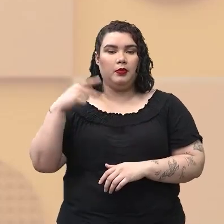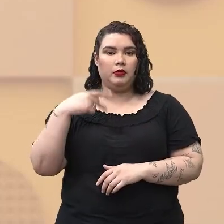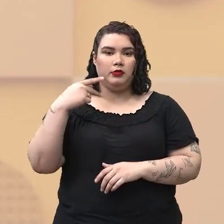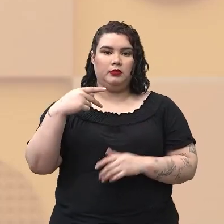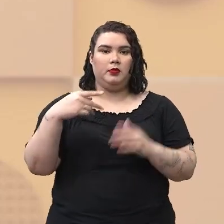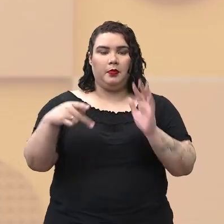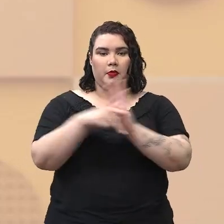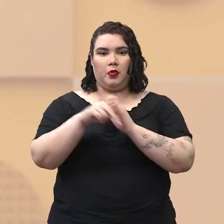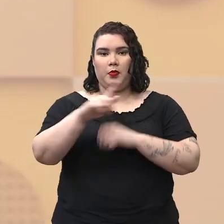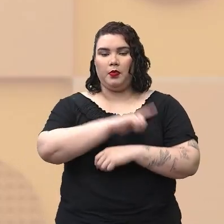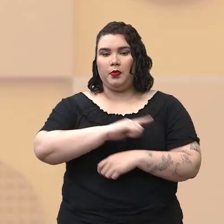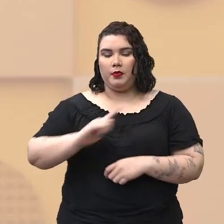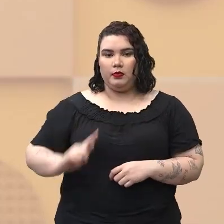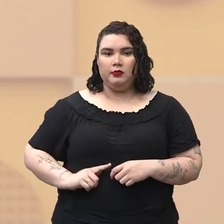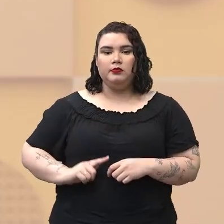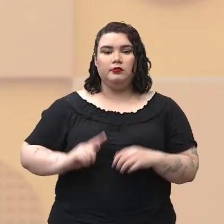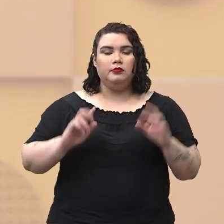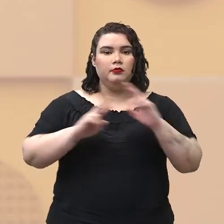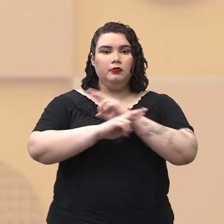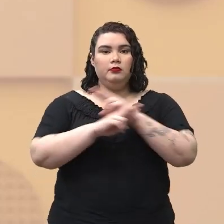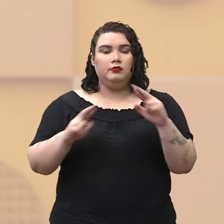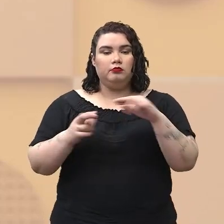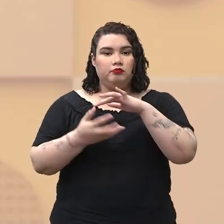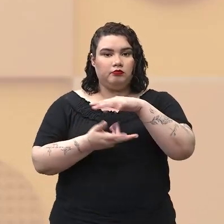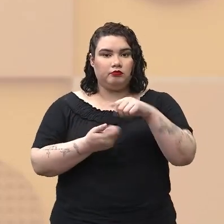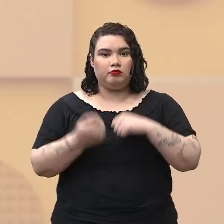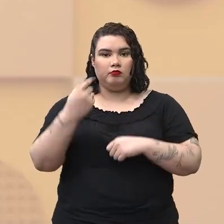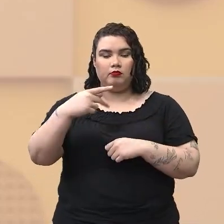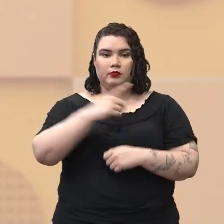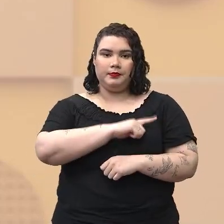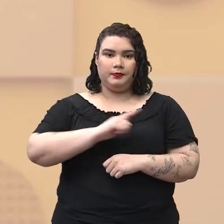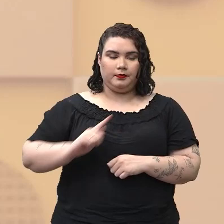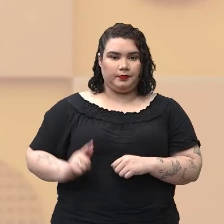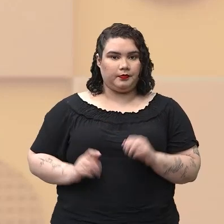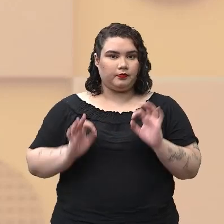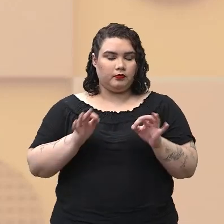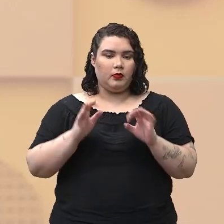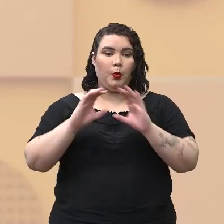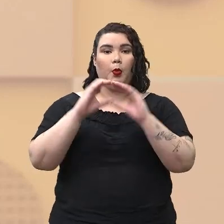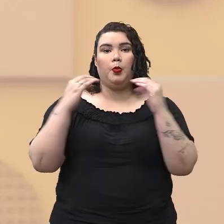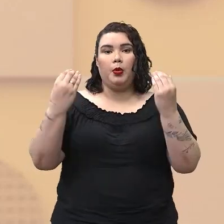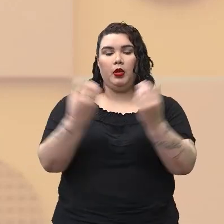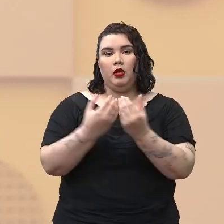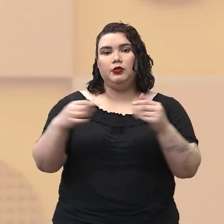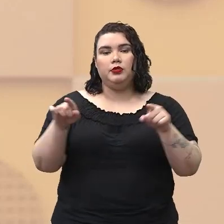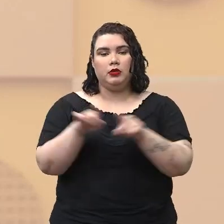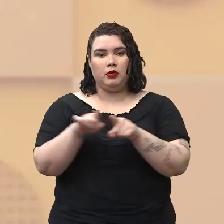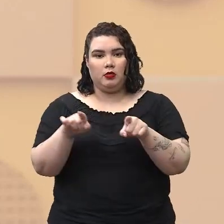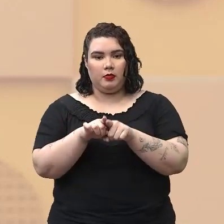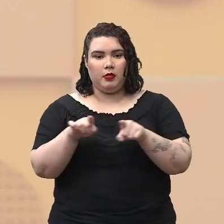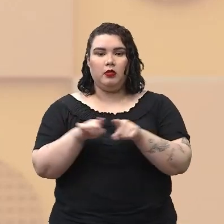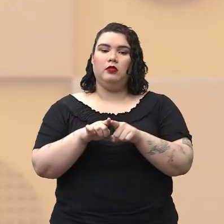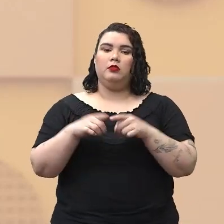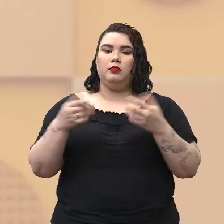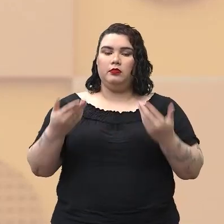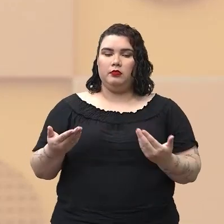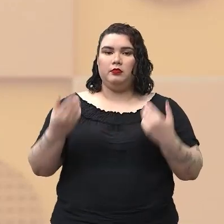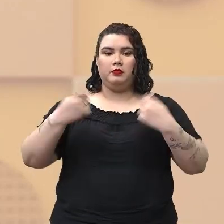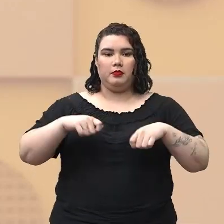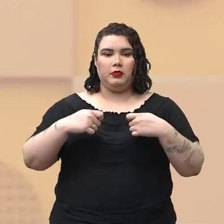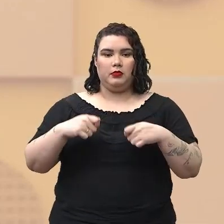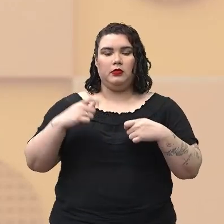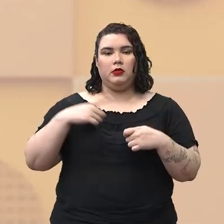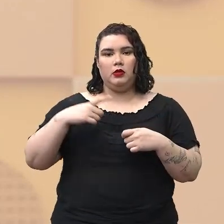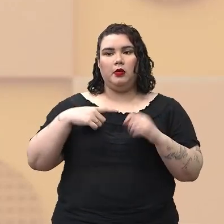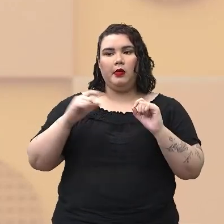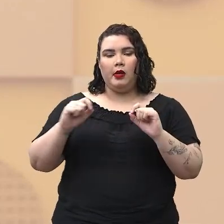daquele governo, as relações internacionais daquele governo, e a comunidade internacional também, né, que acaba pressionando